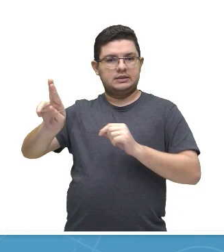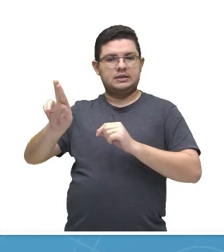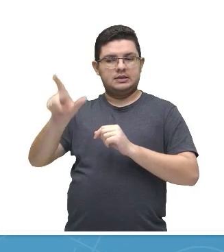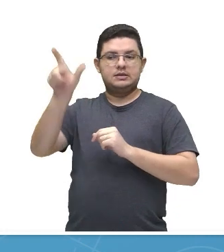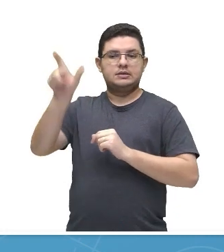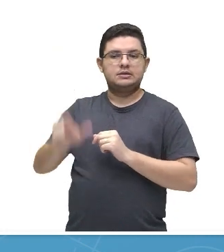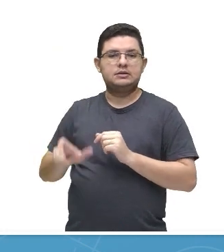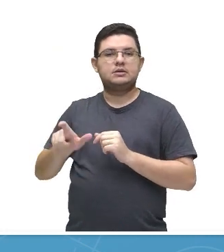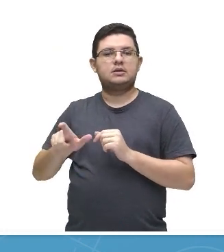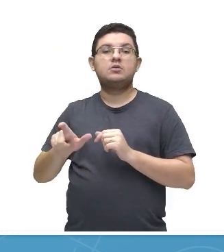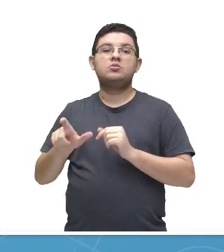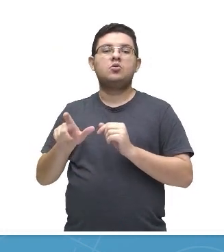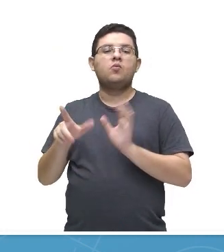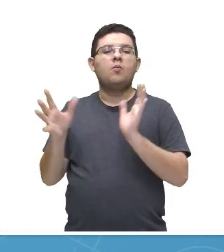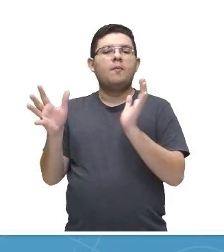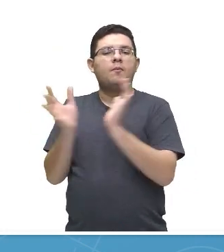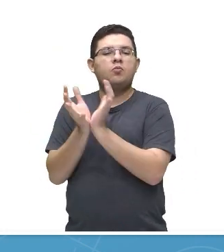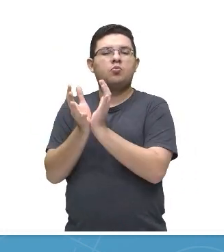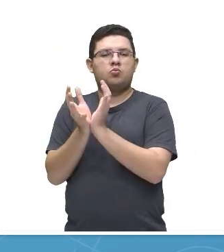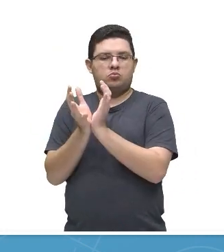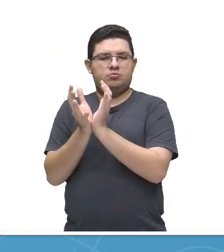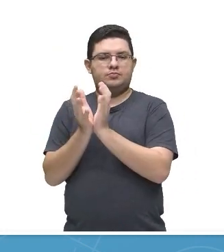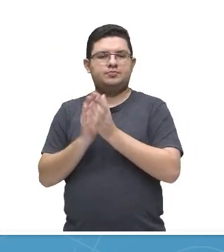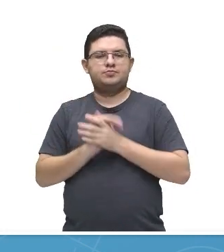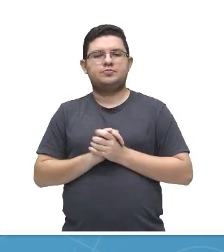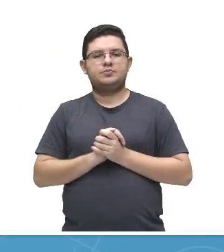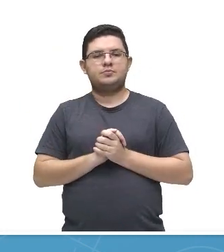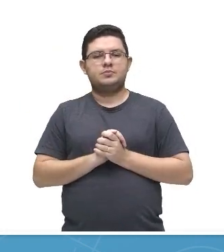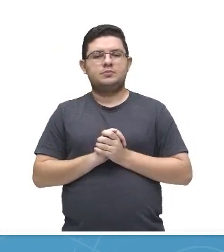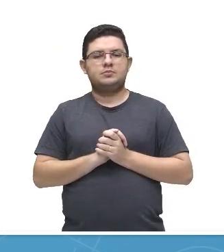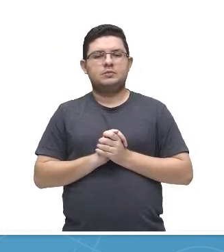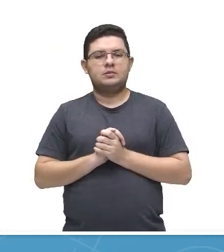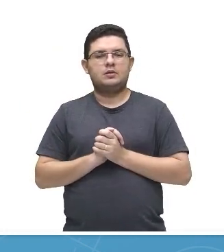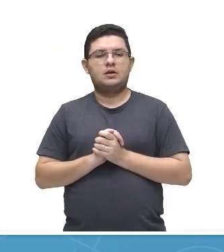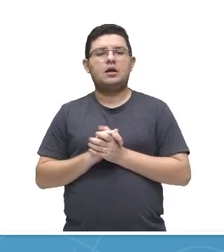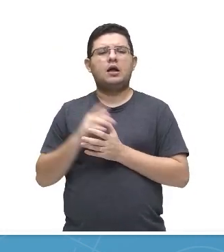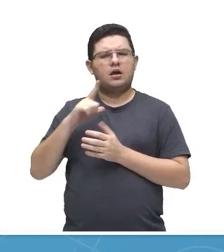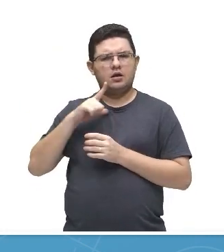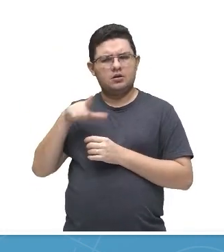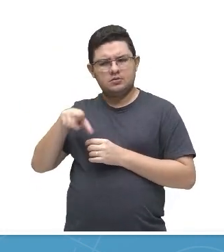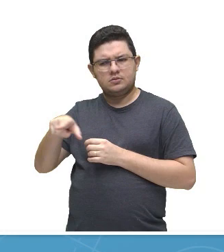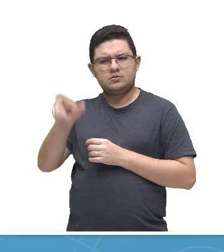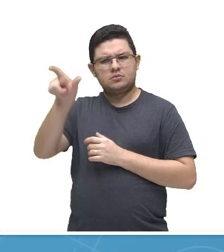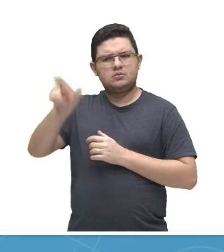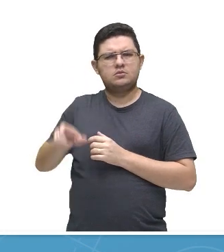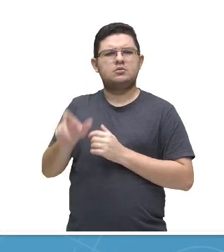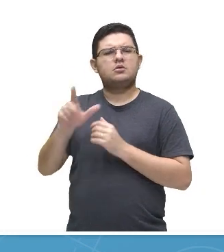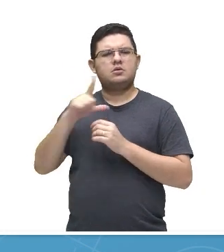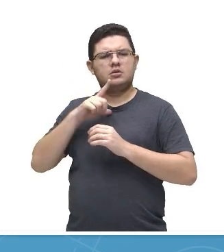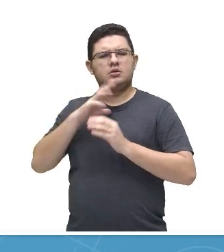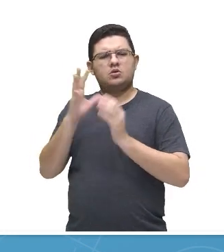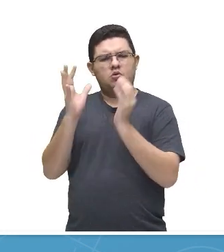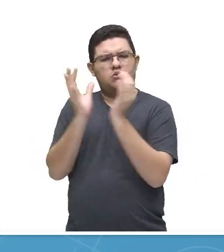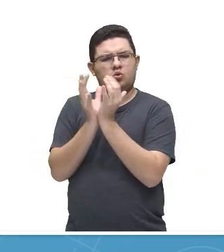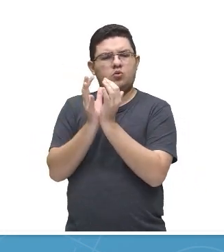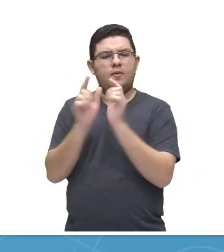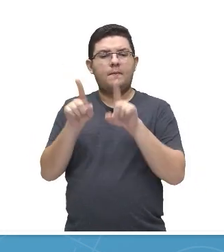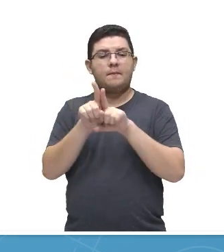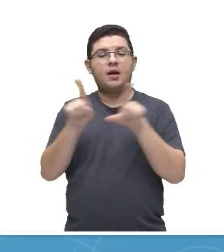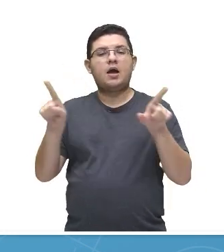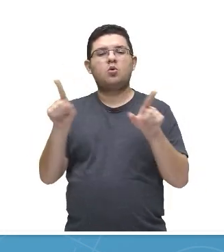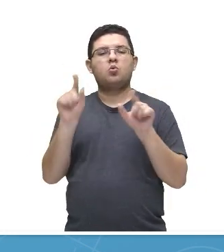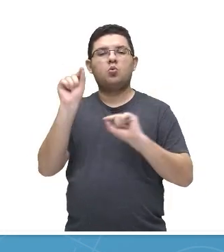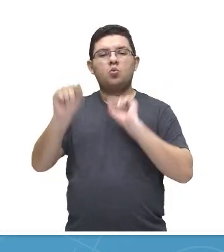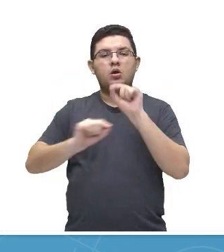participa de certa classe. Essa certa classe aqui é a espécie, tá? Ele participa, ele está lá, mas só que de maneira